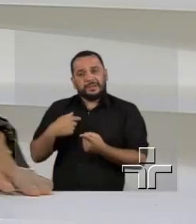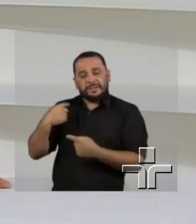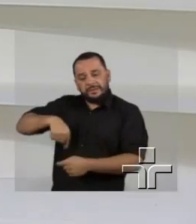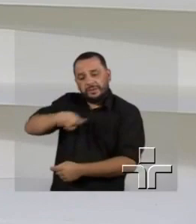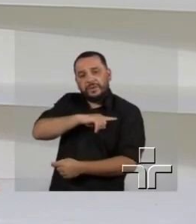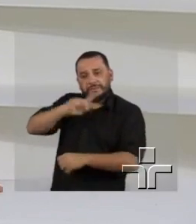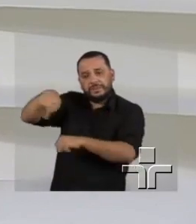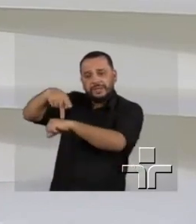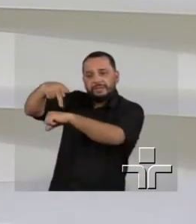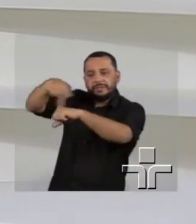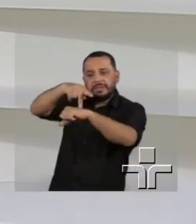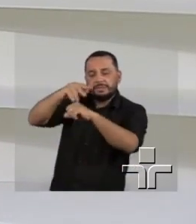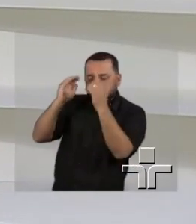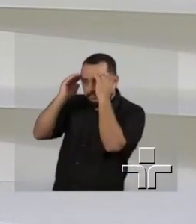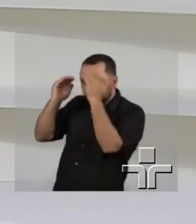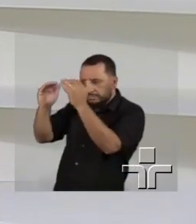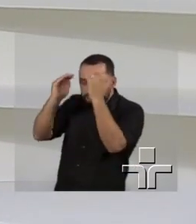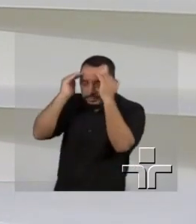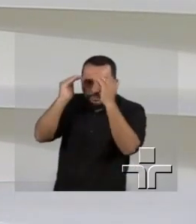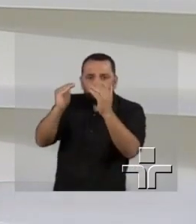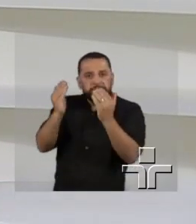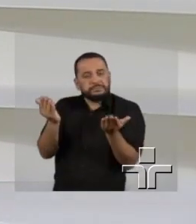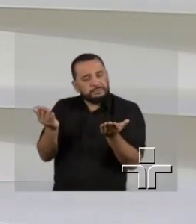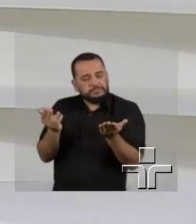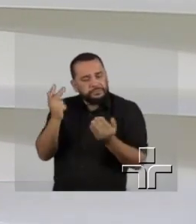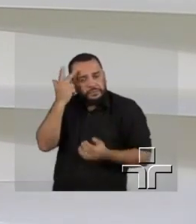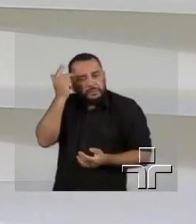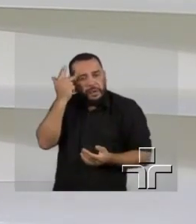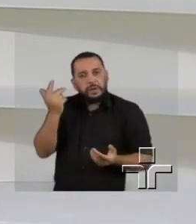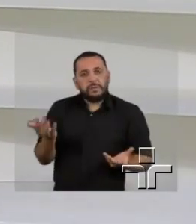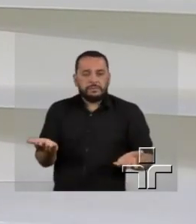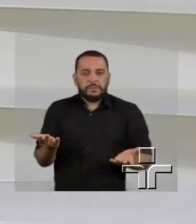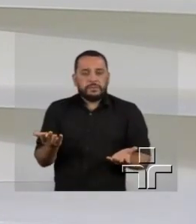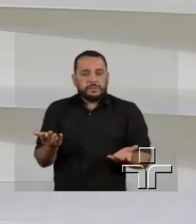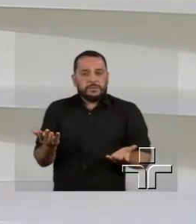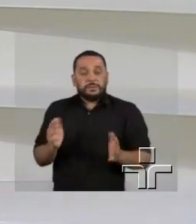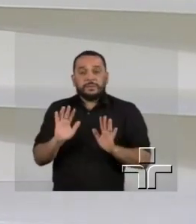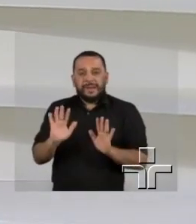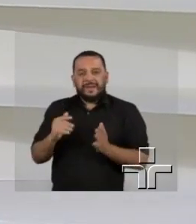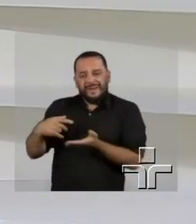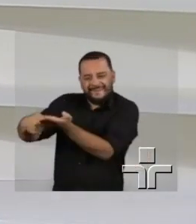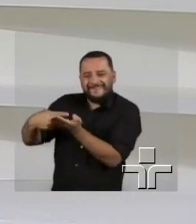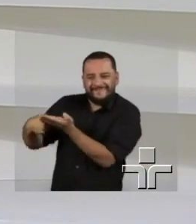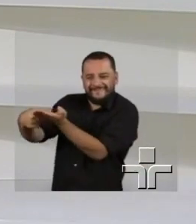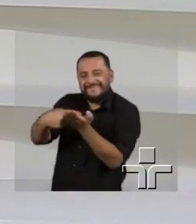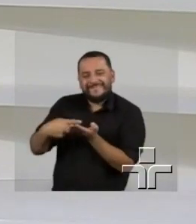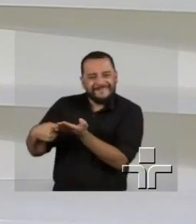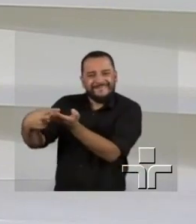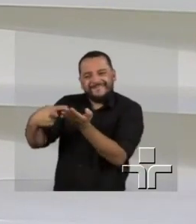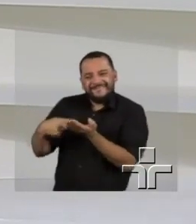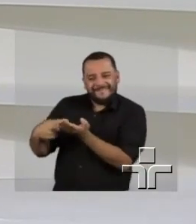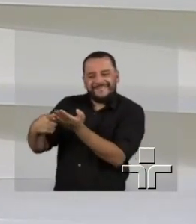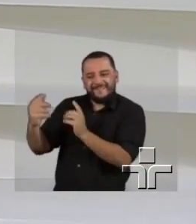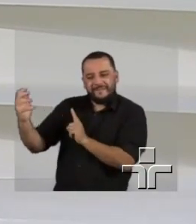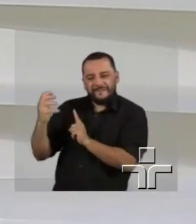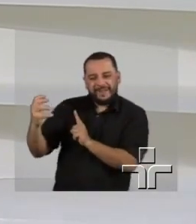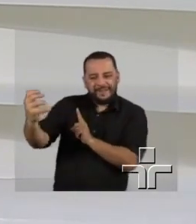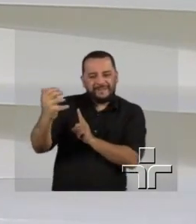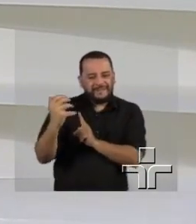poder militar, mas também uma certa simpatia, uma empatia, né? Um prestígio do país,